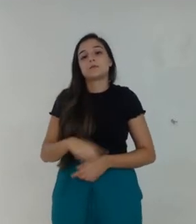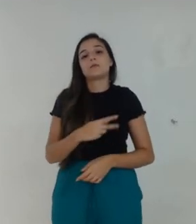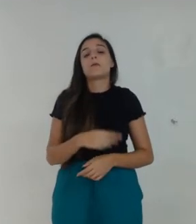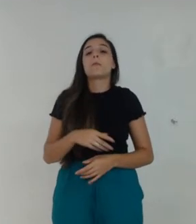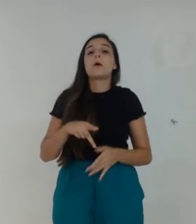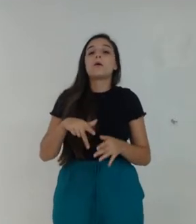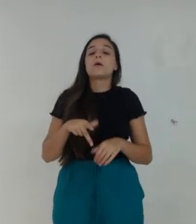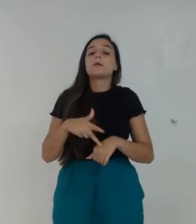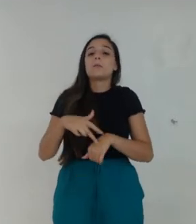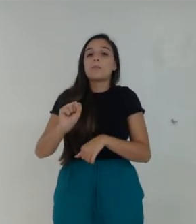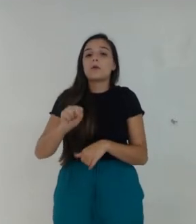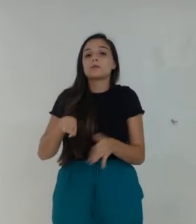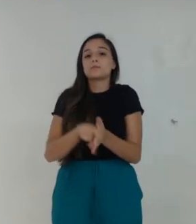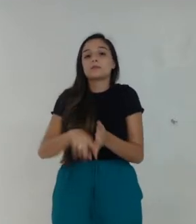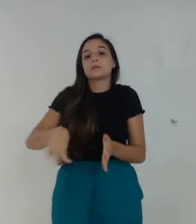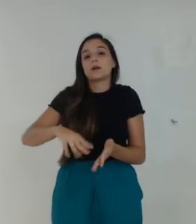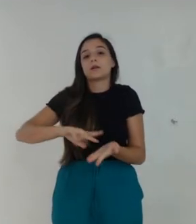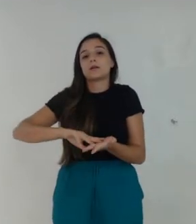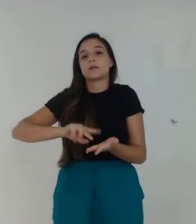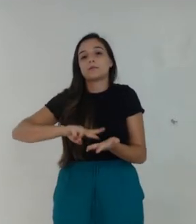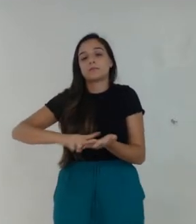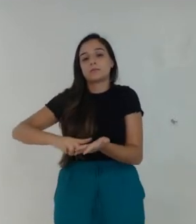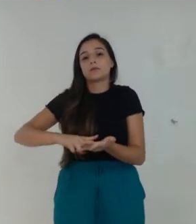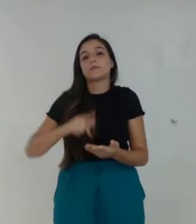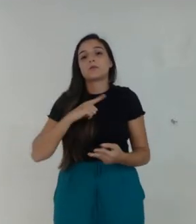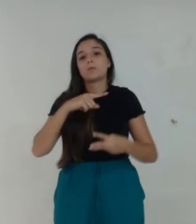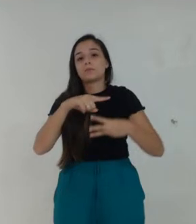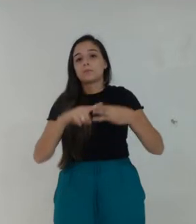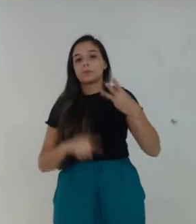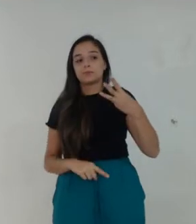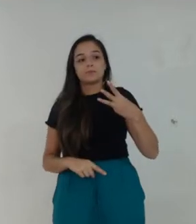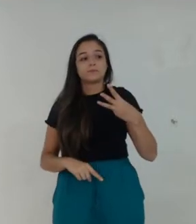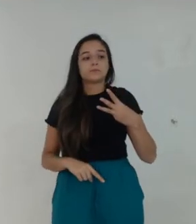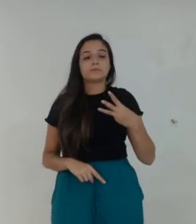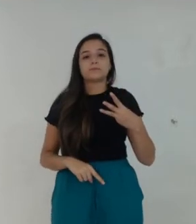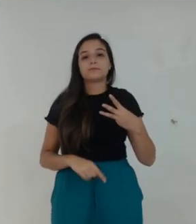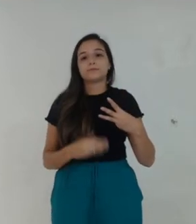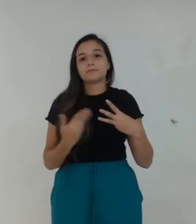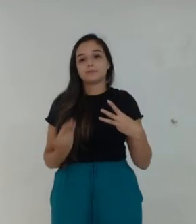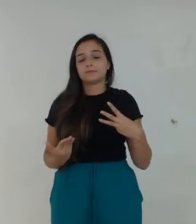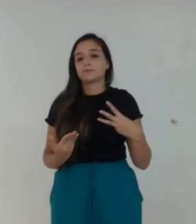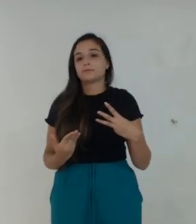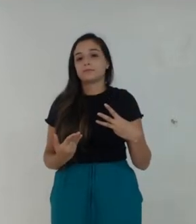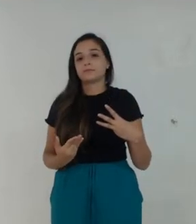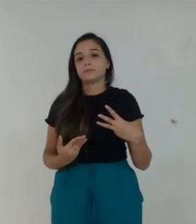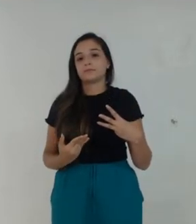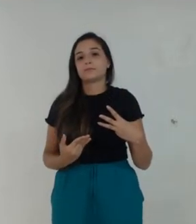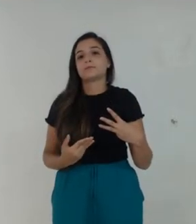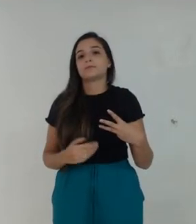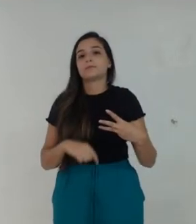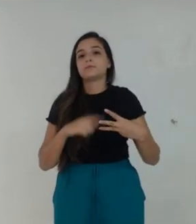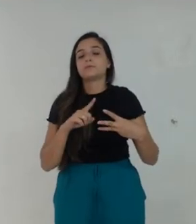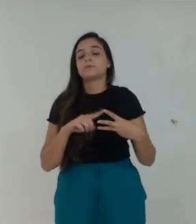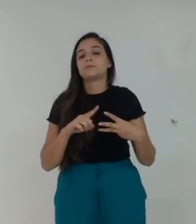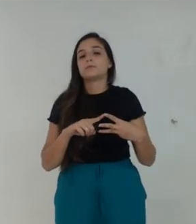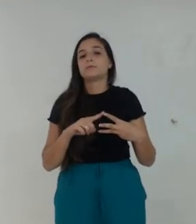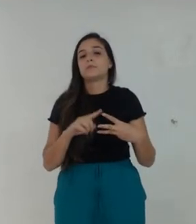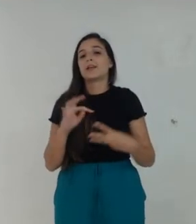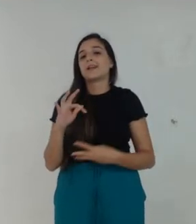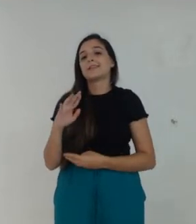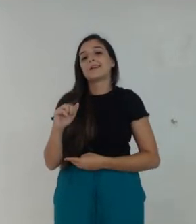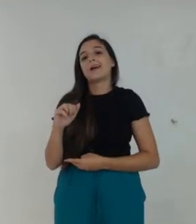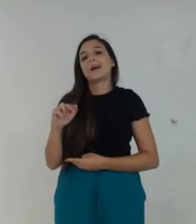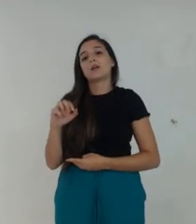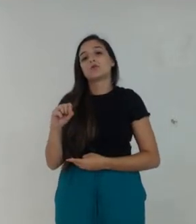no Brasil. Vou considerar três programas, não vou considerar aqui no caso o Tradusp, né, que